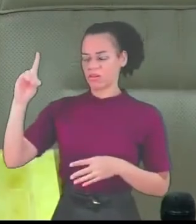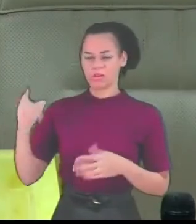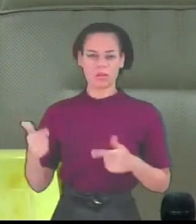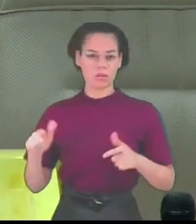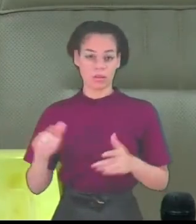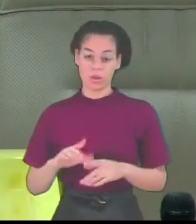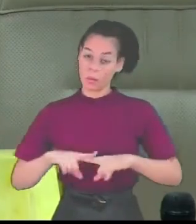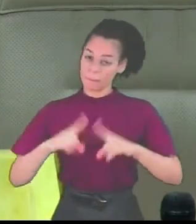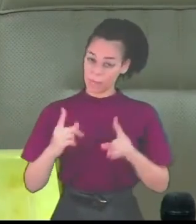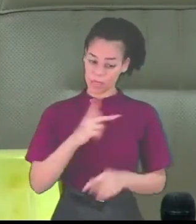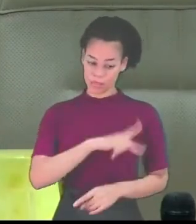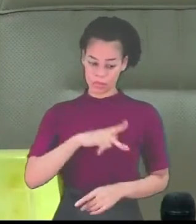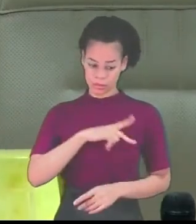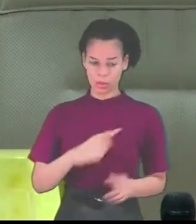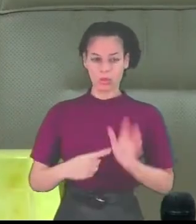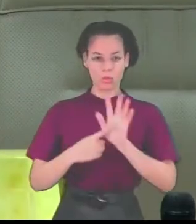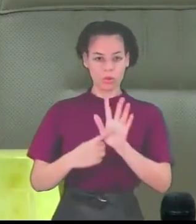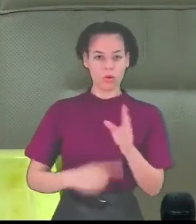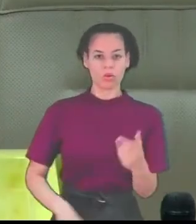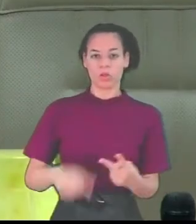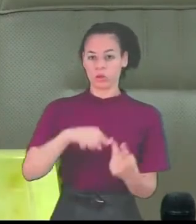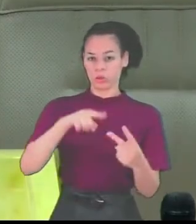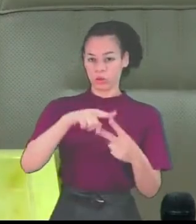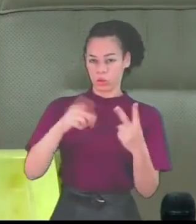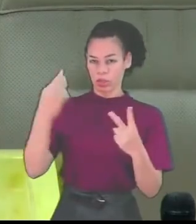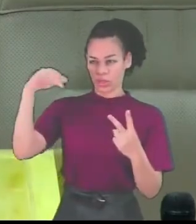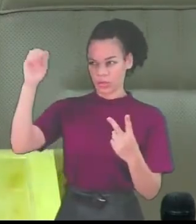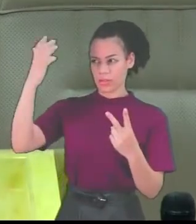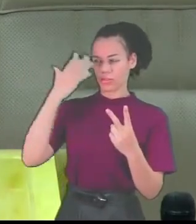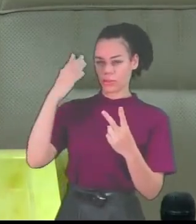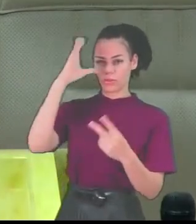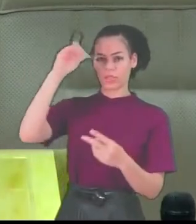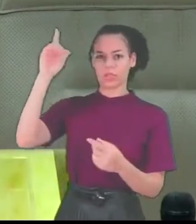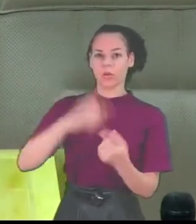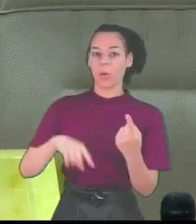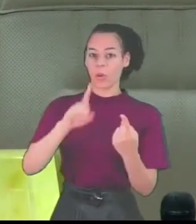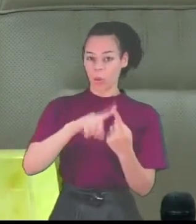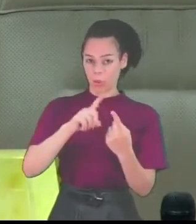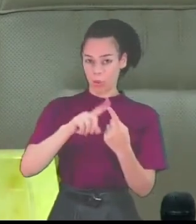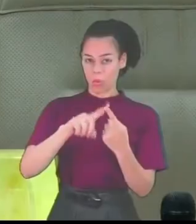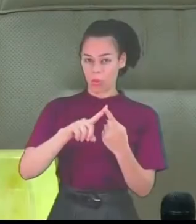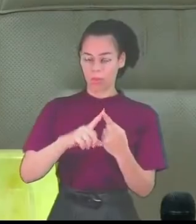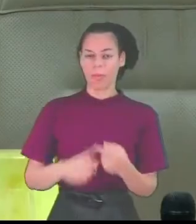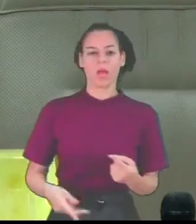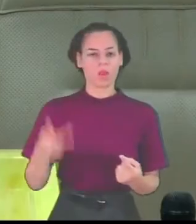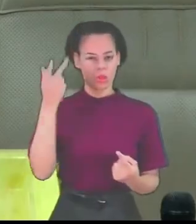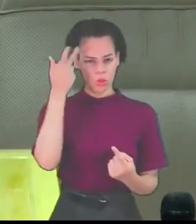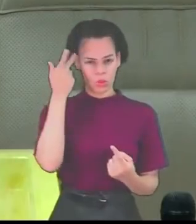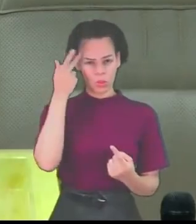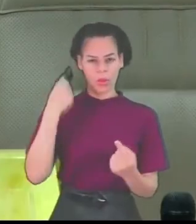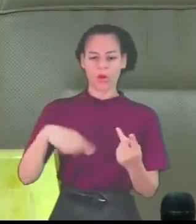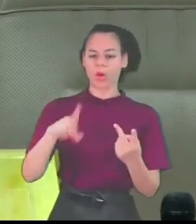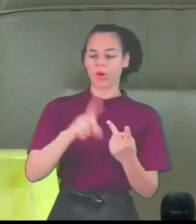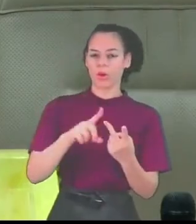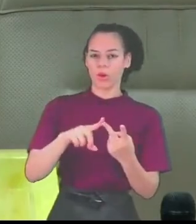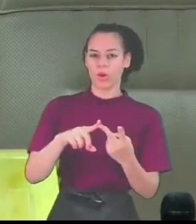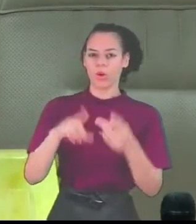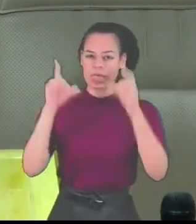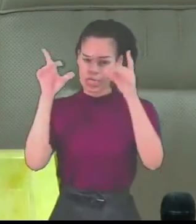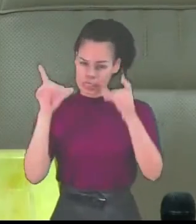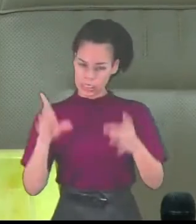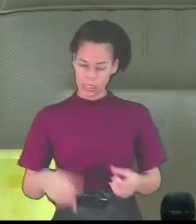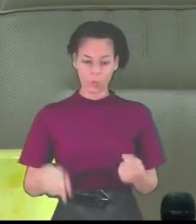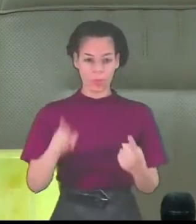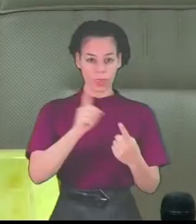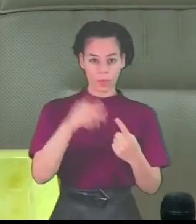duas revelações de Deus uma revelação natural e uma revelação especial uma revelação